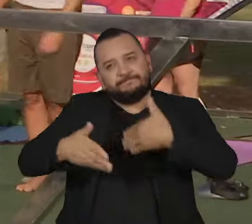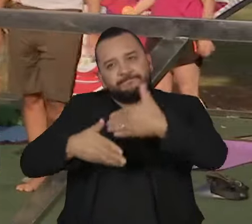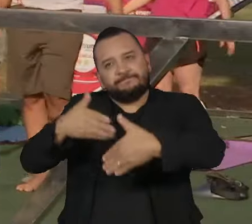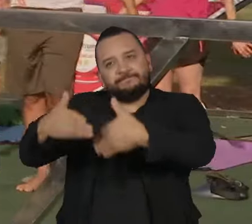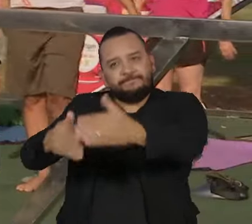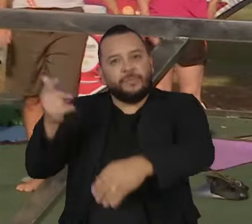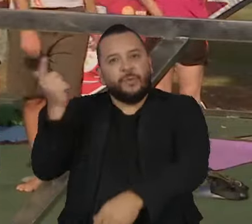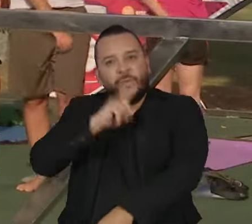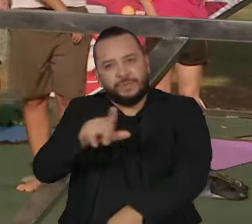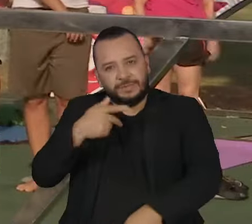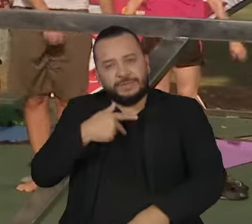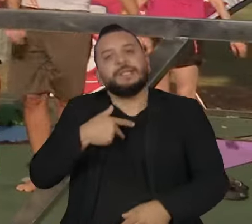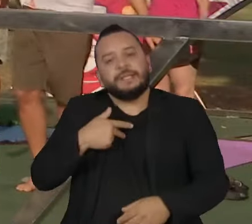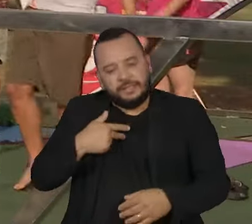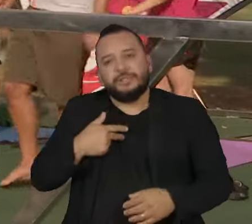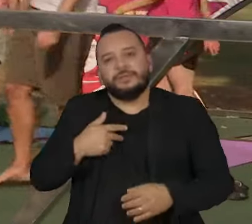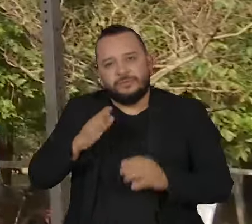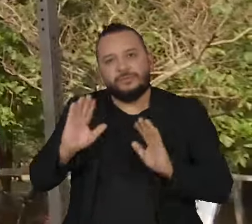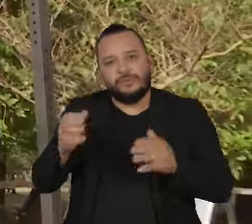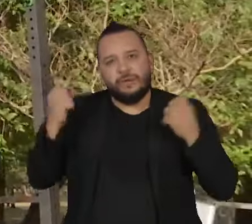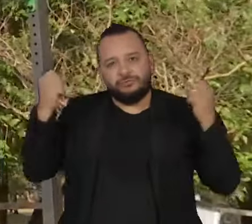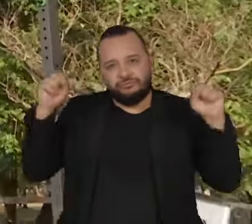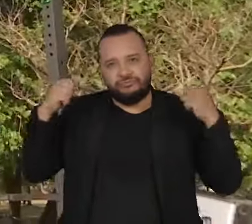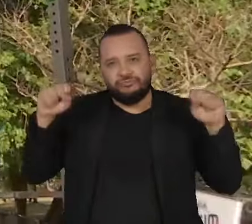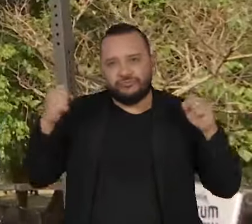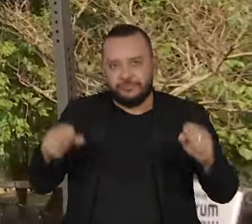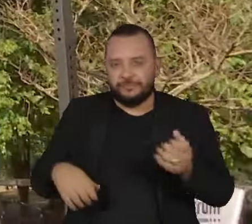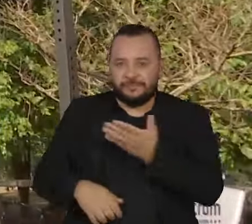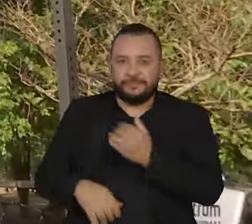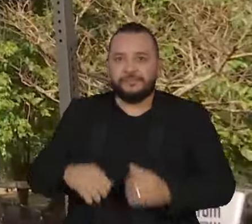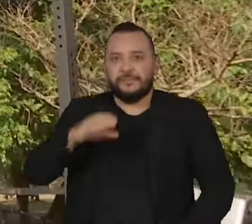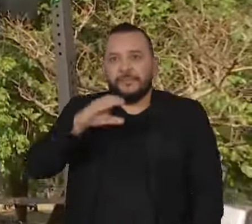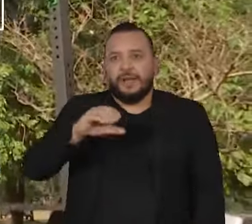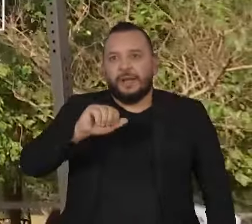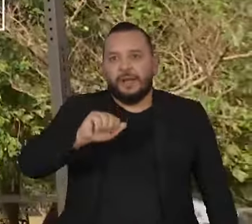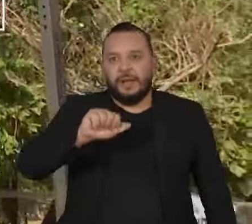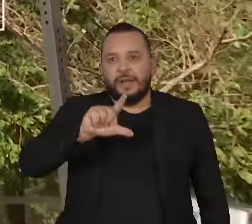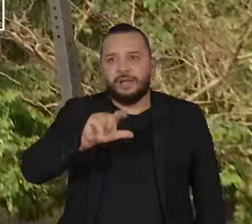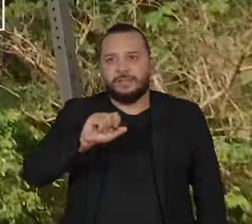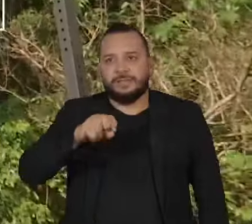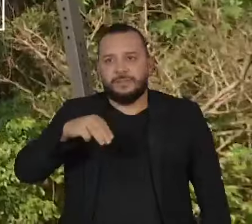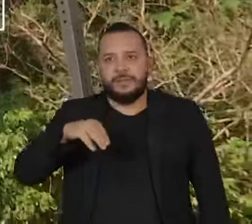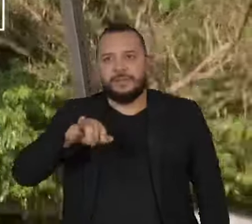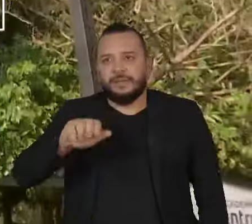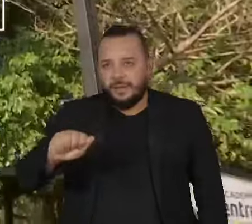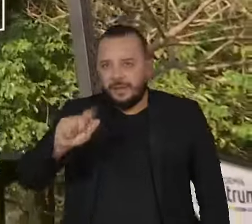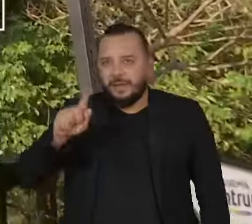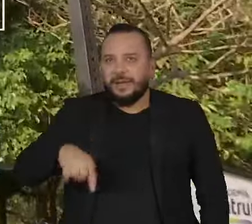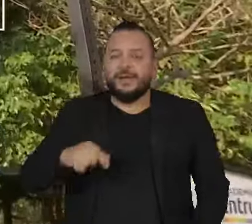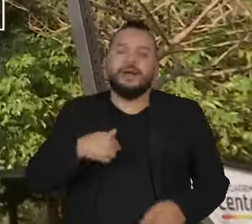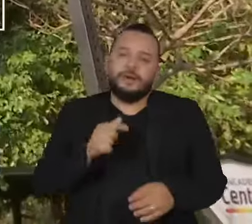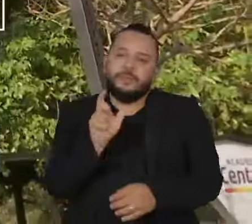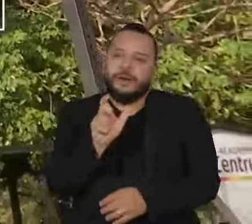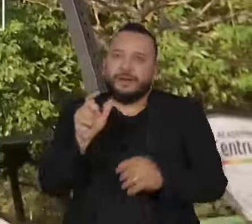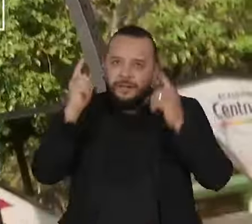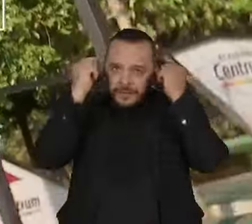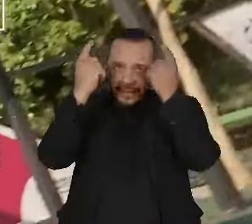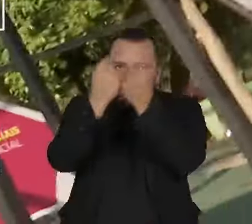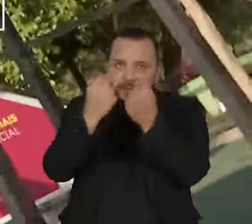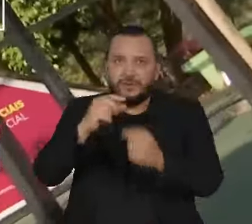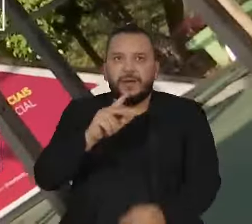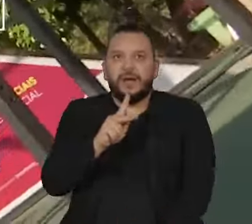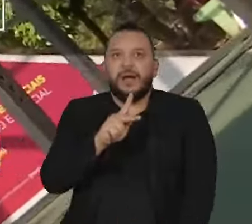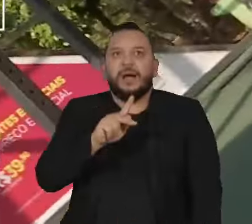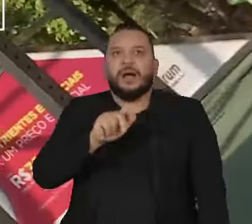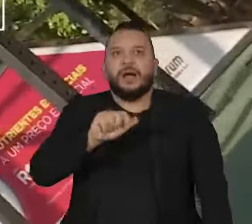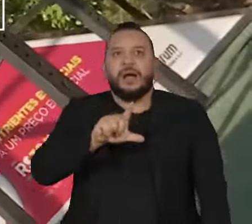vai conquistando e aí você vê que consegue fazer. O termo calistenia tem origem grega. Junta as palavras kalos, que